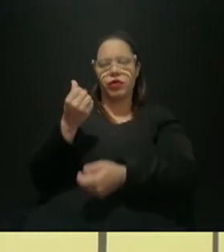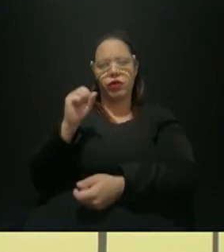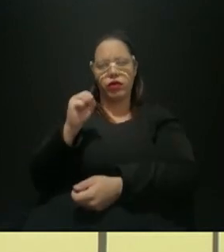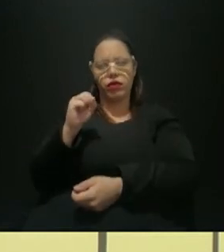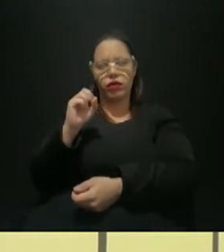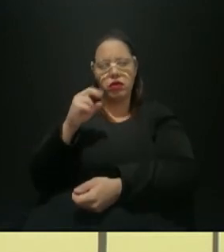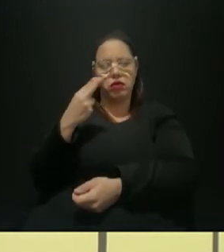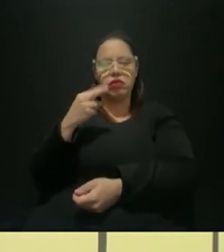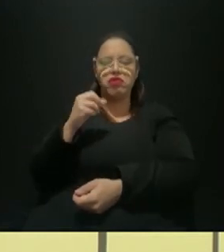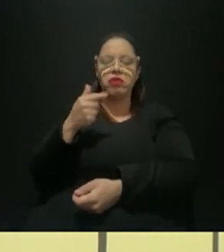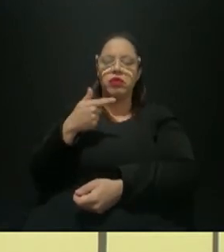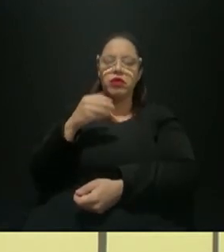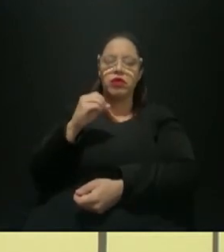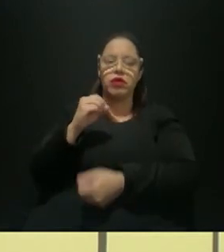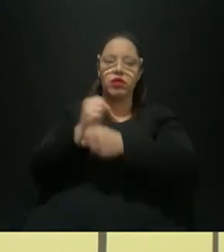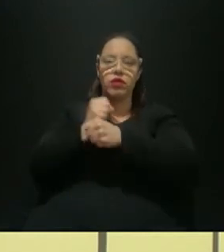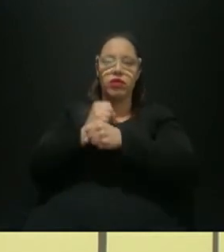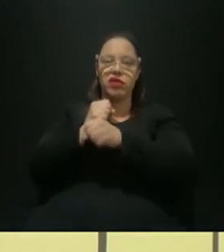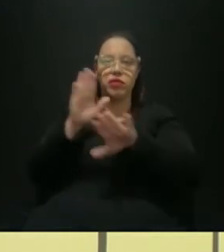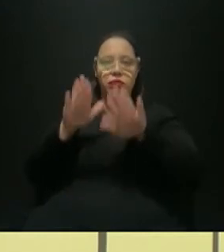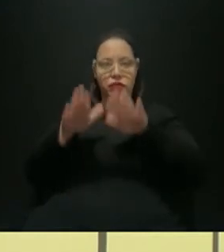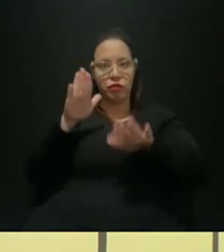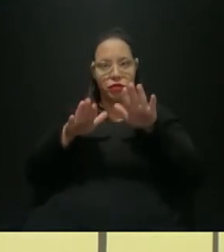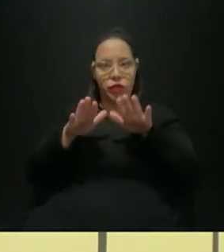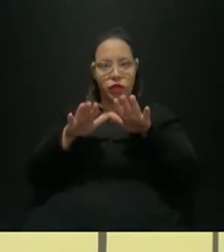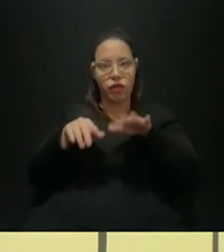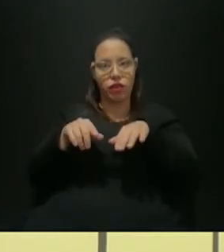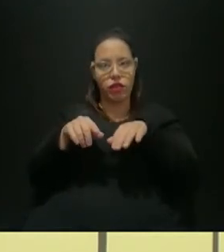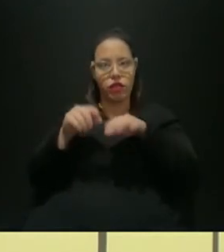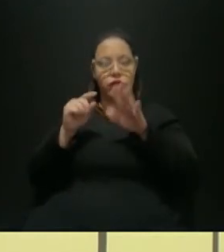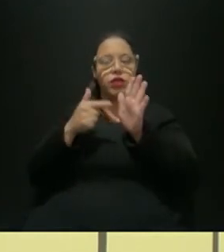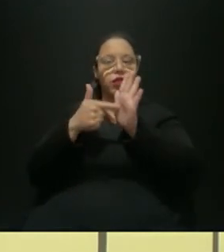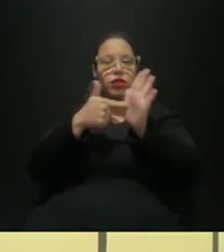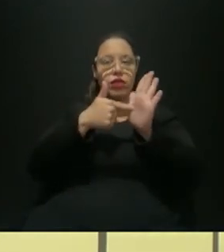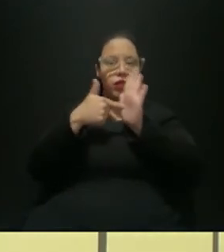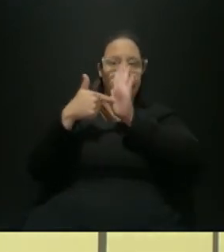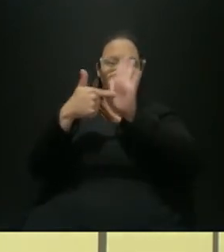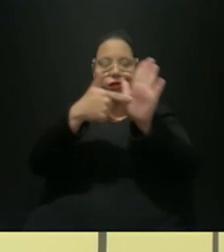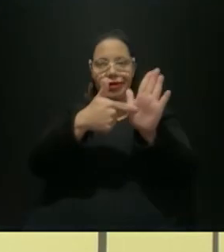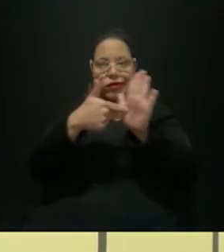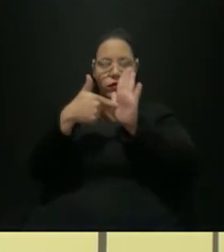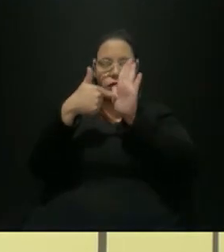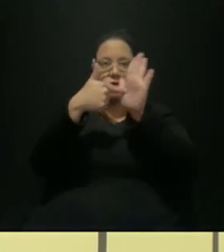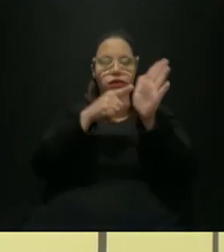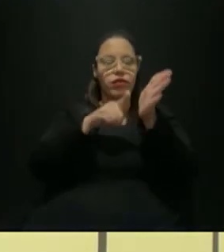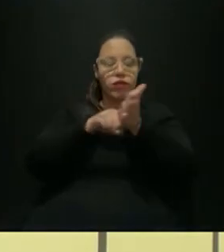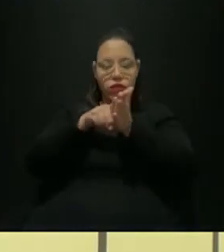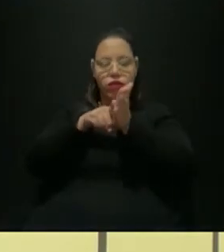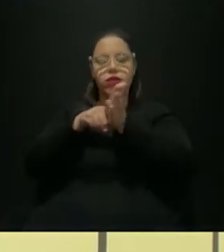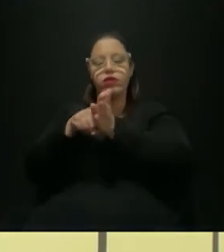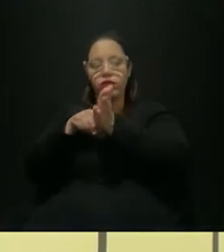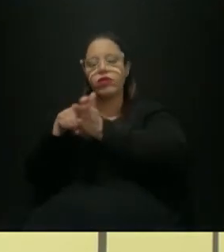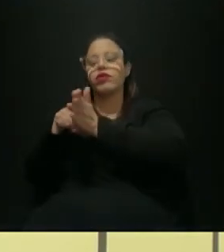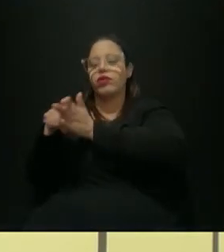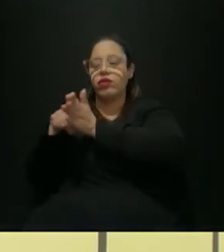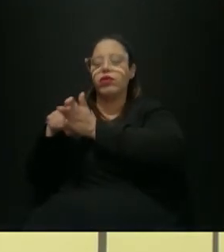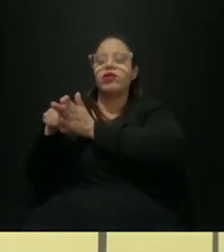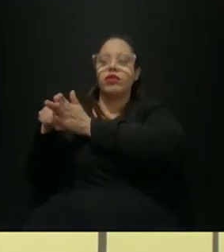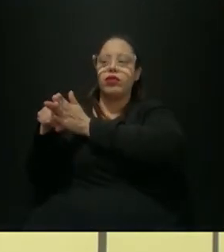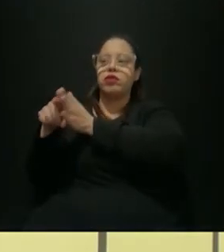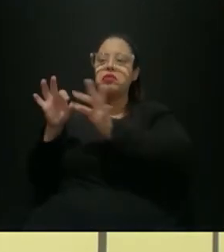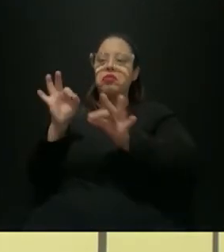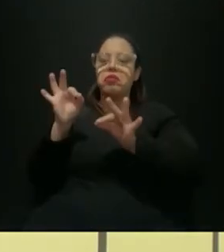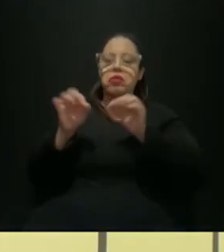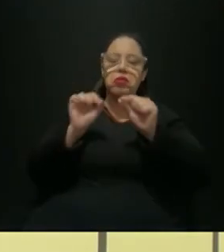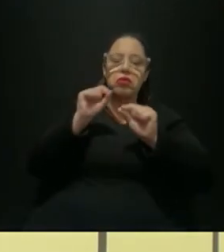mais ou menos, e foi mostrando, então, né, pelos estudos, pelos mapeamentos que eram feitos,